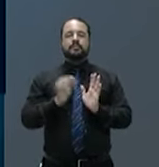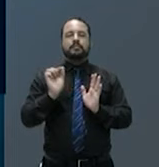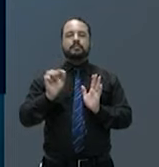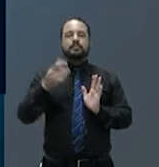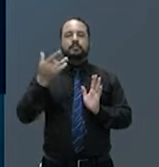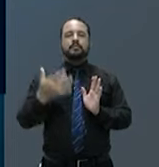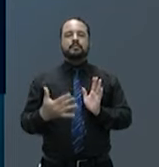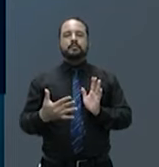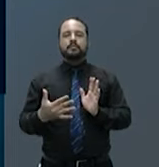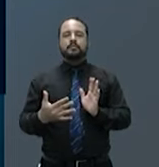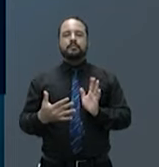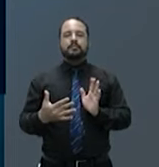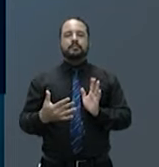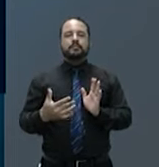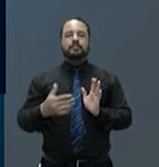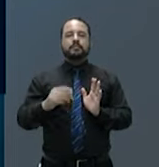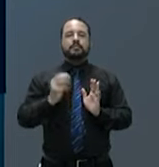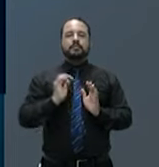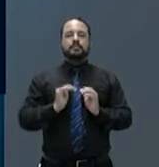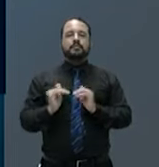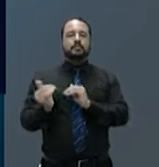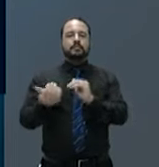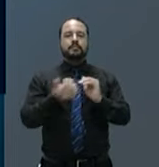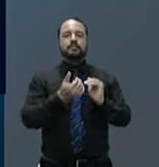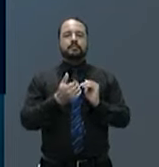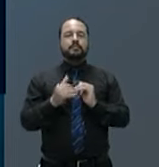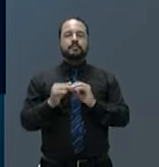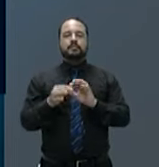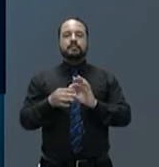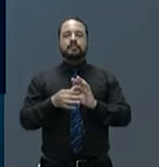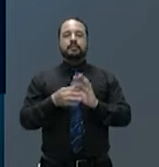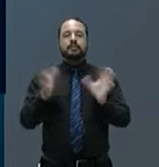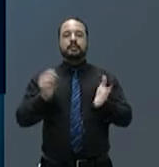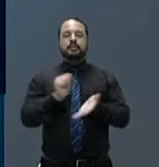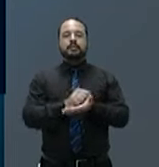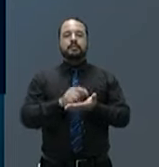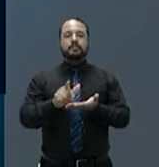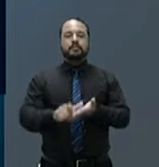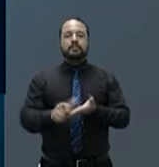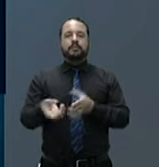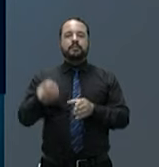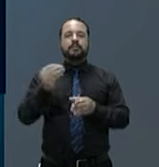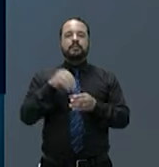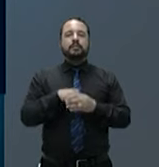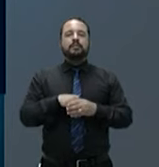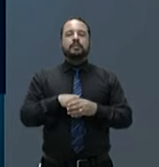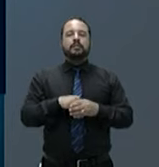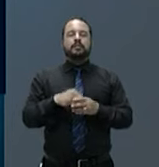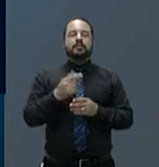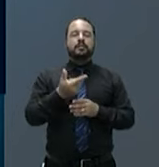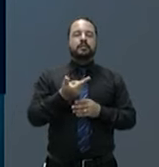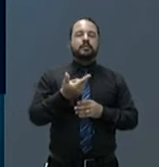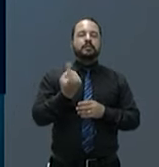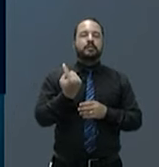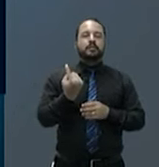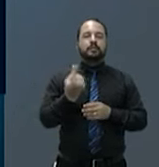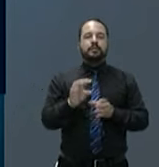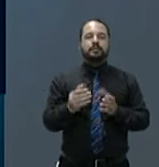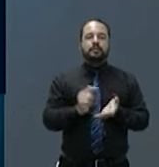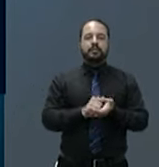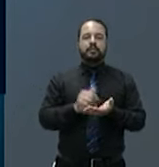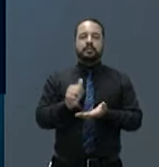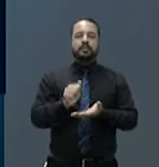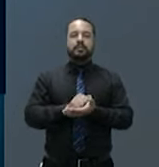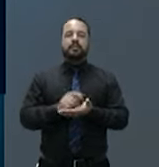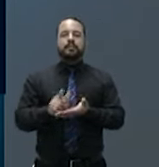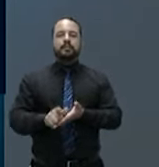num desprovimento monocrático, que levou a um agravo interno, 2021, e nesse agravo interno houve a